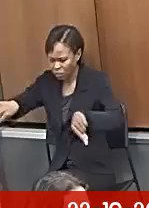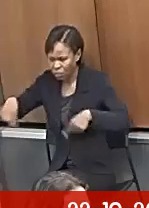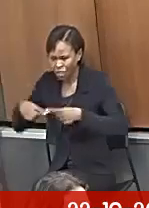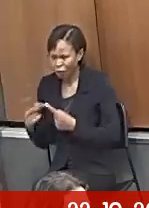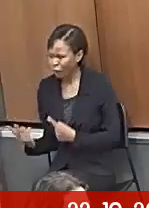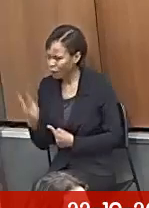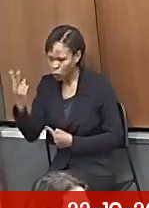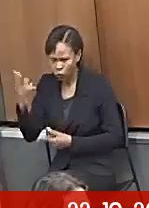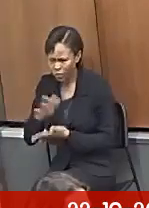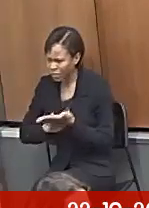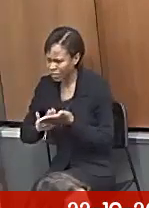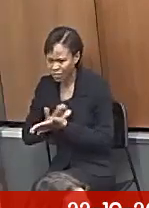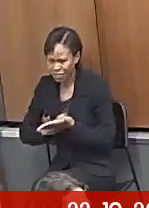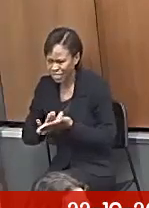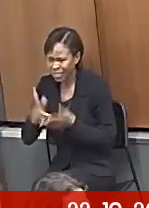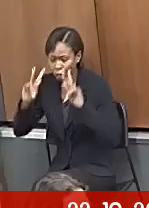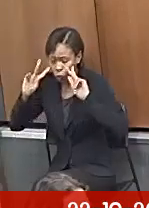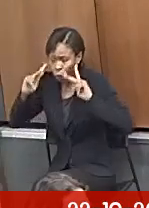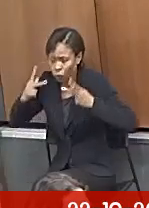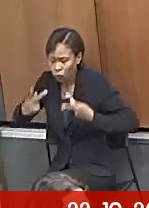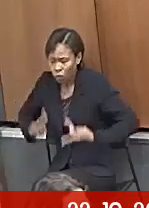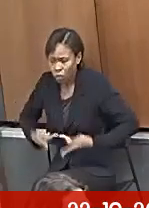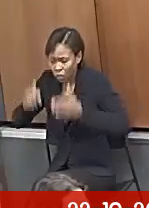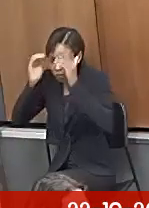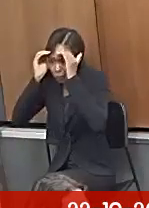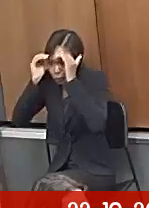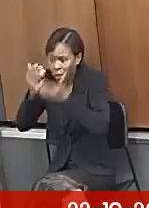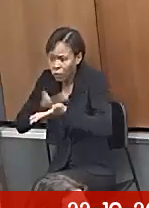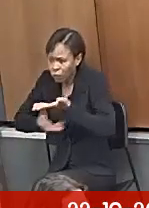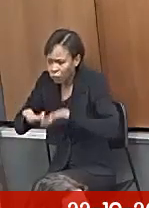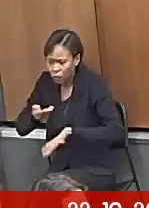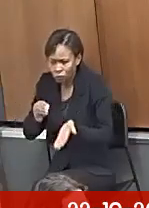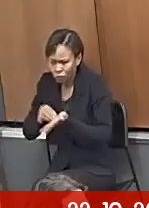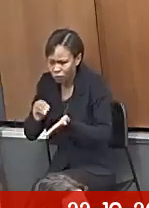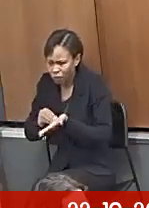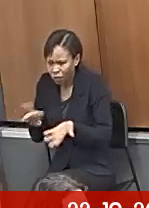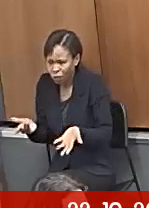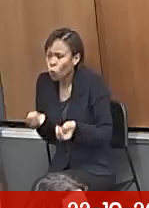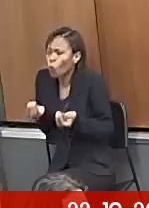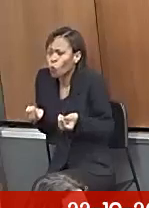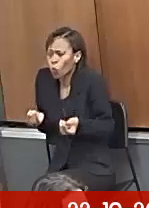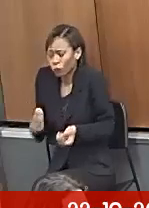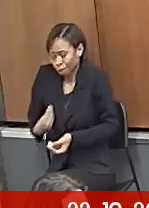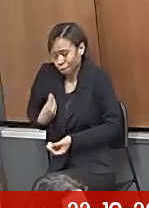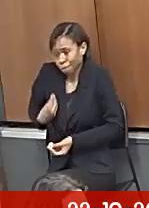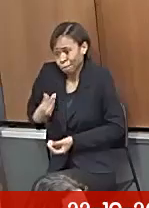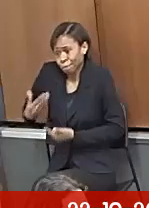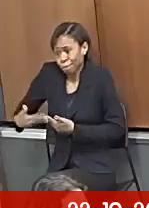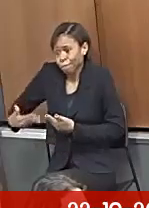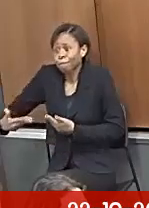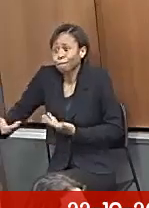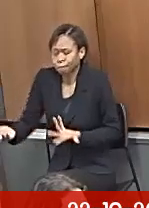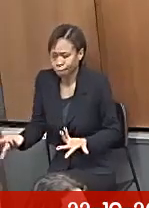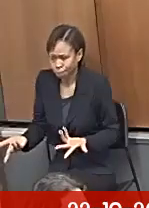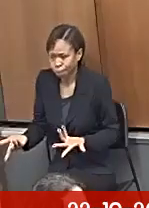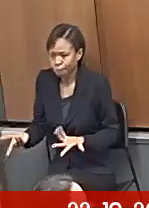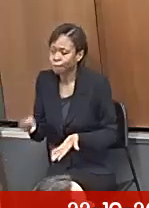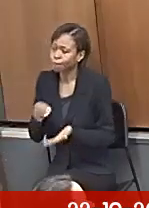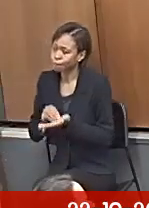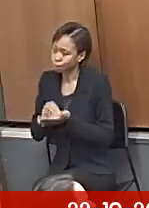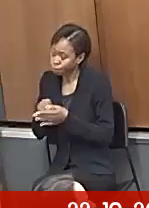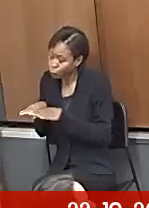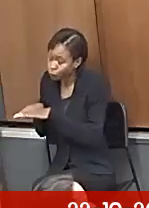para a construção de identidades, de confiança e de respeito, como a gente vai seguir adiante? A igualdade de condições para